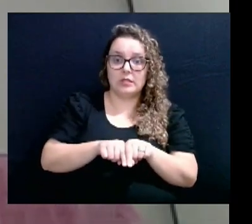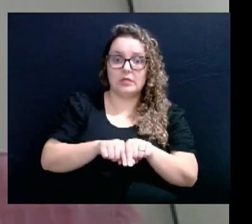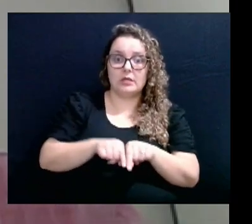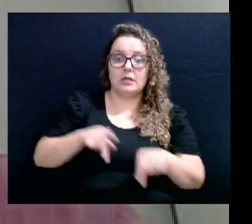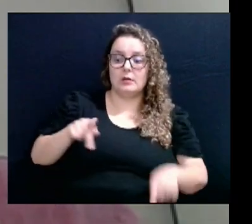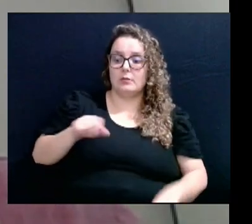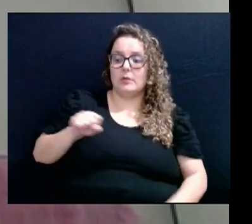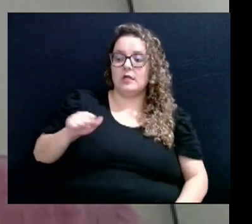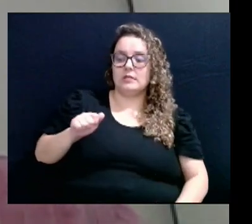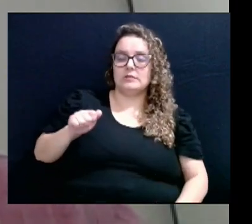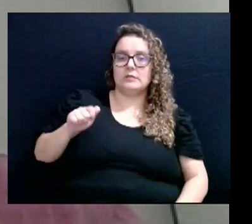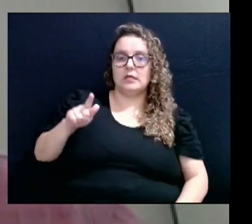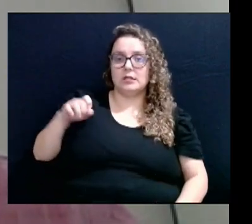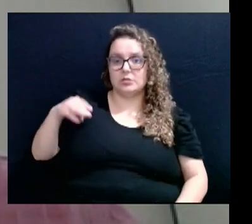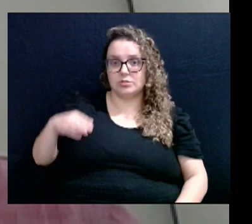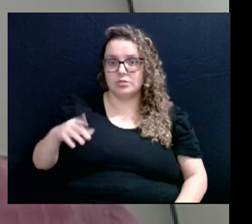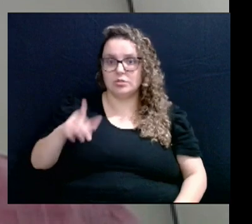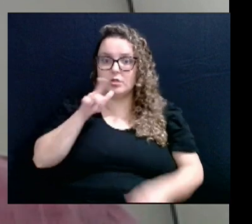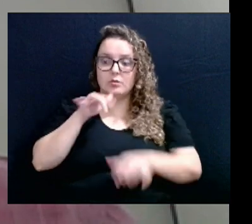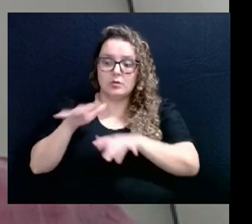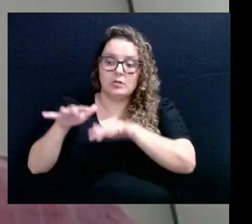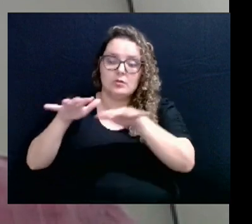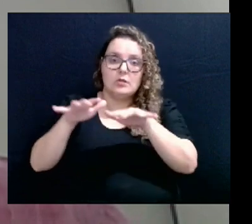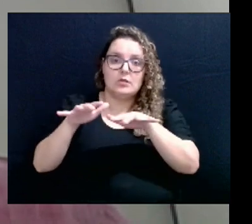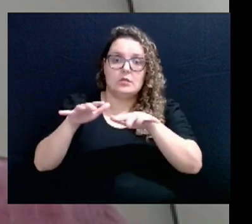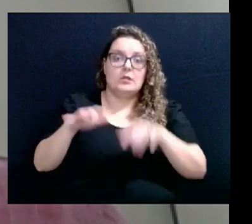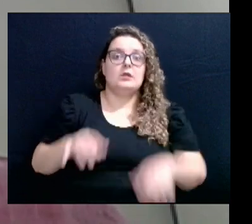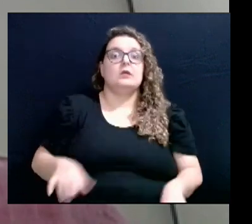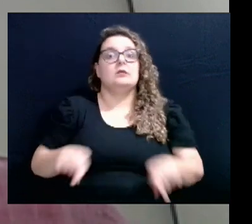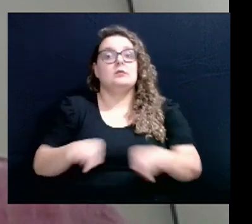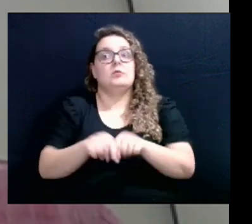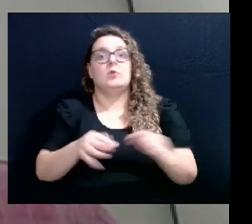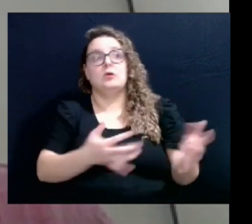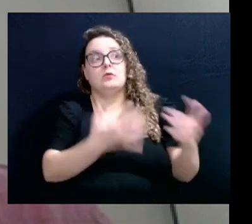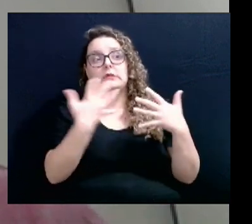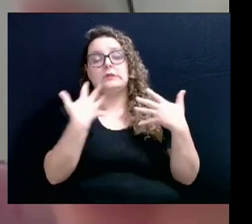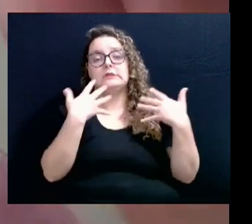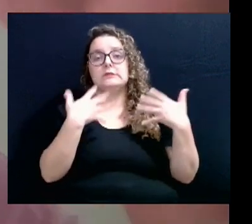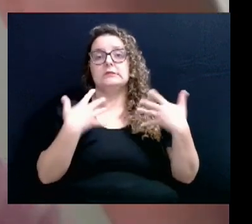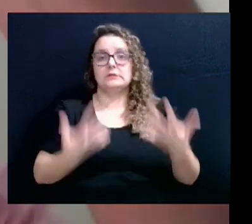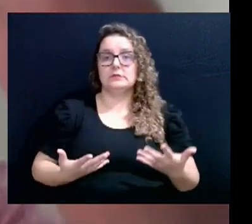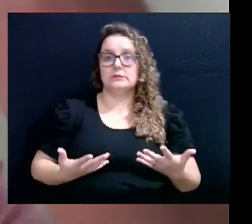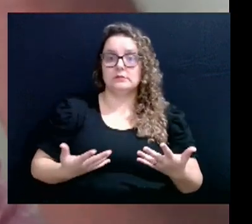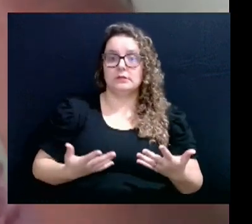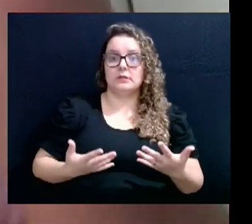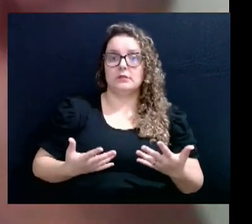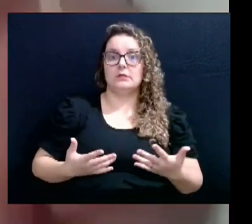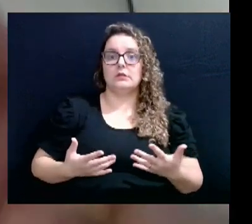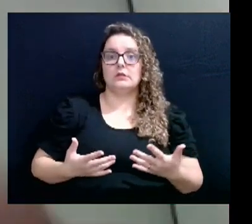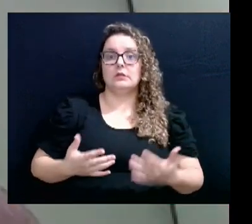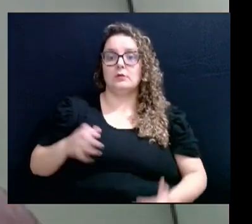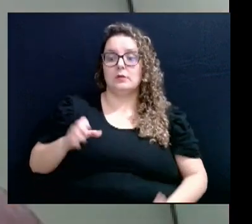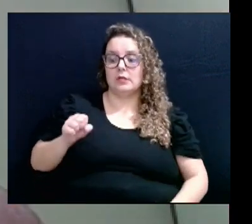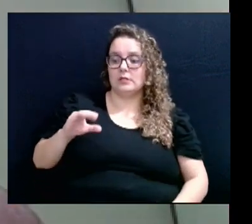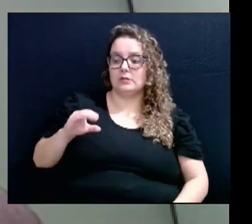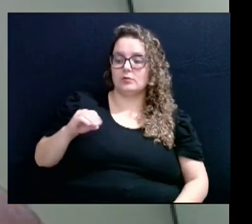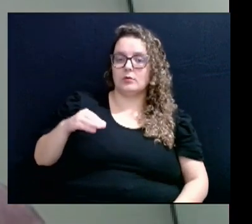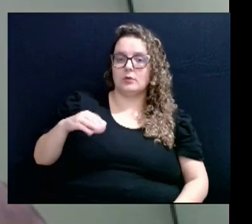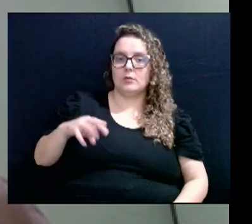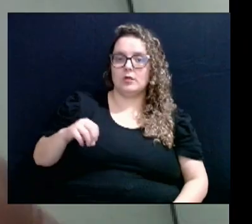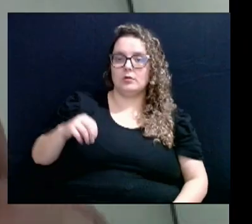frias ao desenvolvimento de frentes quentes. Então, esse escoamento ele vem organizado ali de norte para o